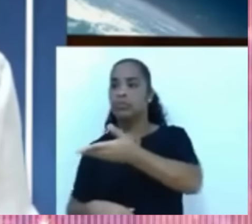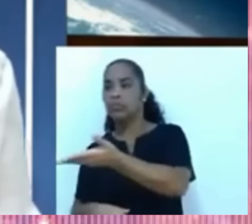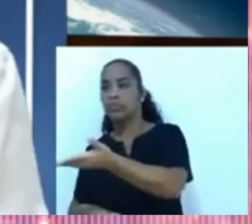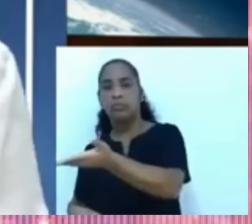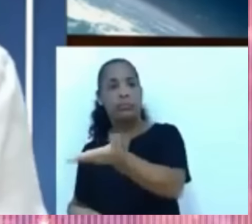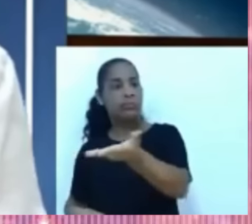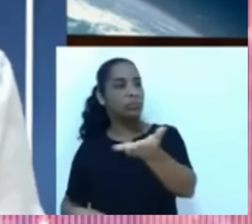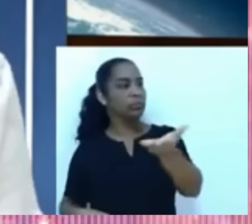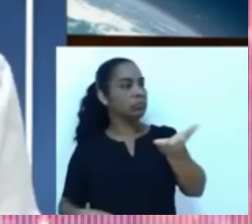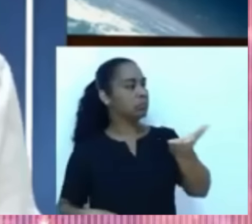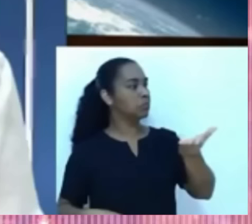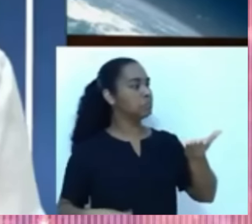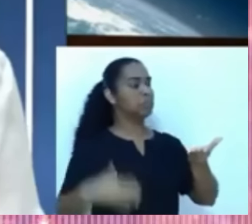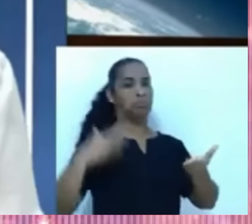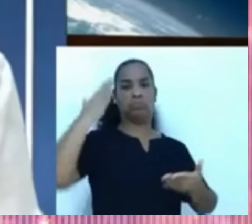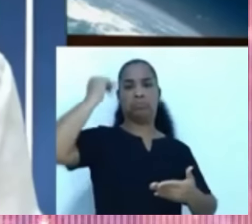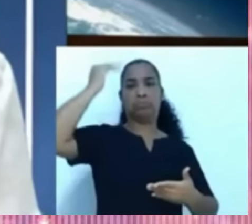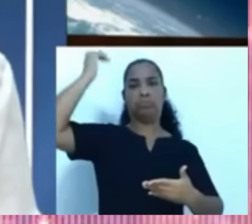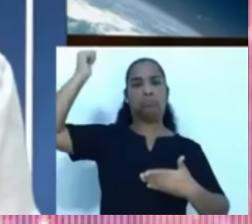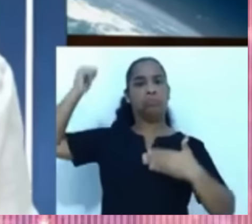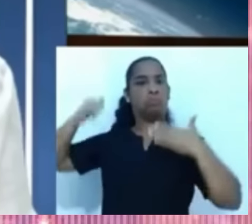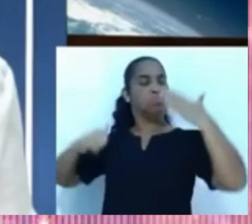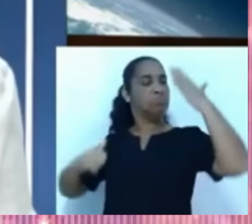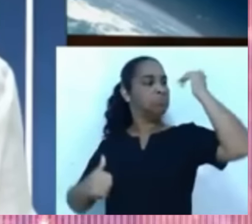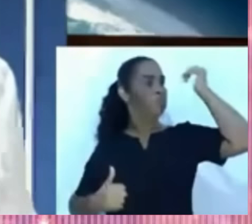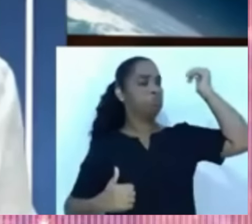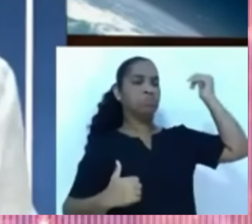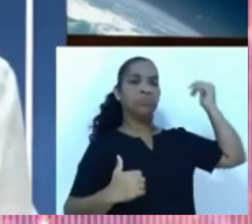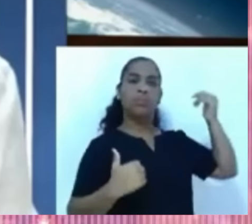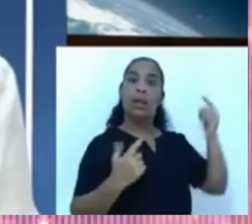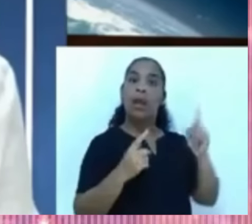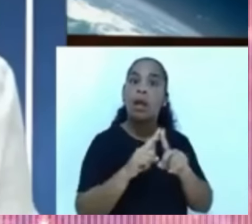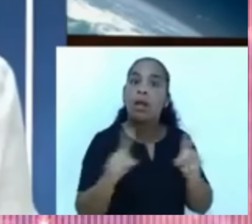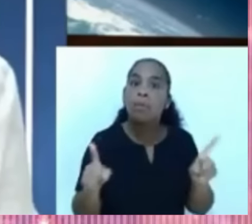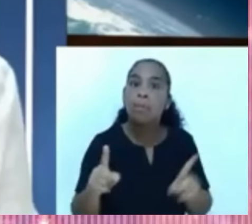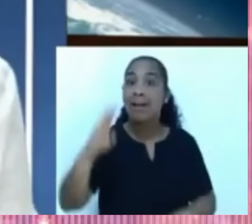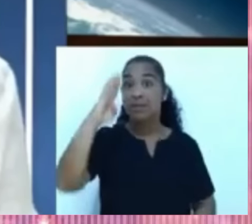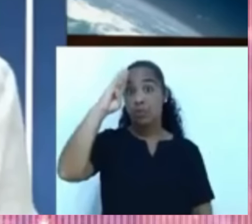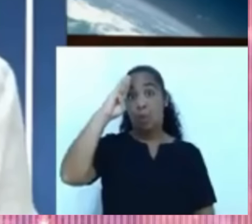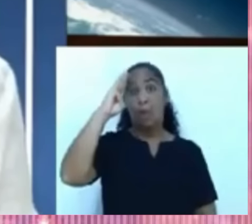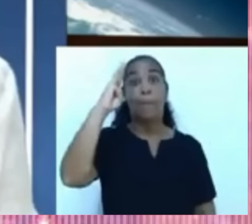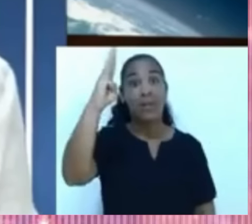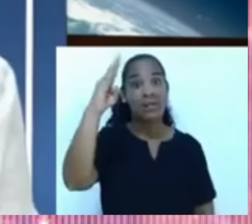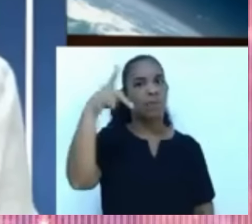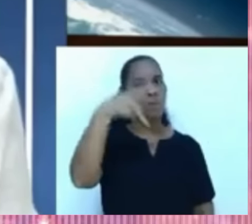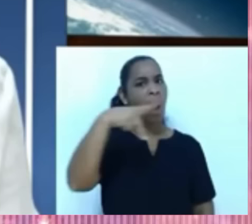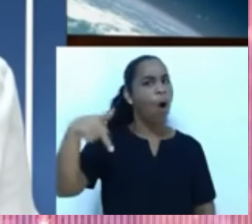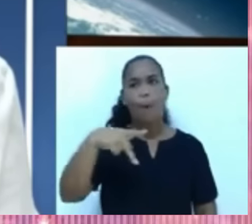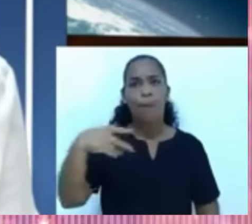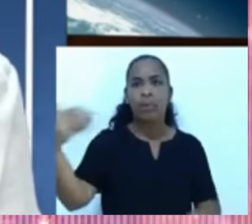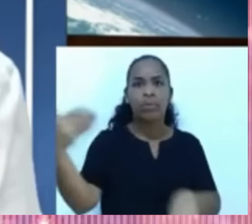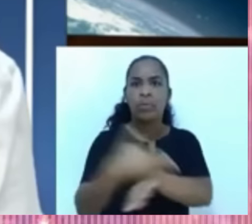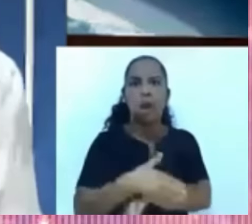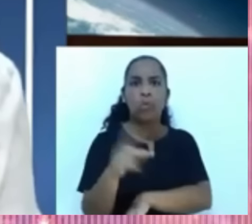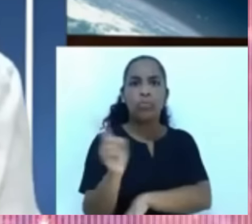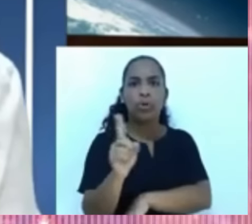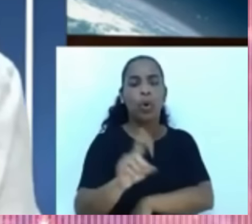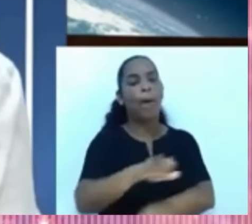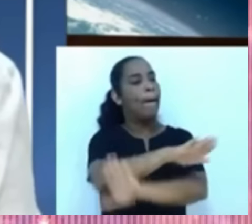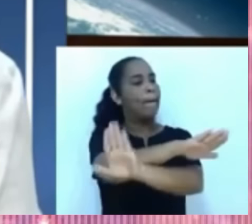os mais nobres a alma da vida não foi convidada suspendo o banquete e mando convidar